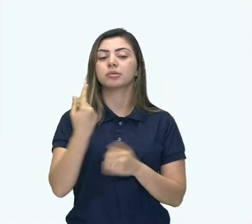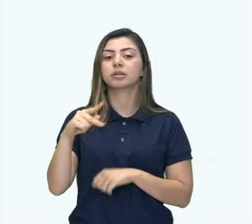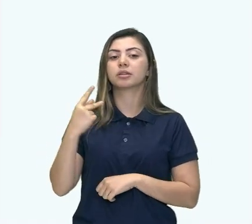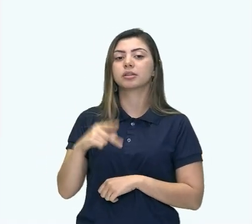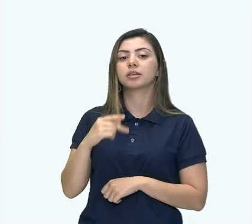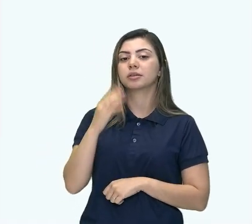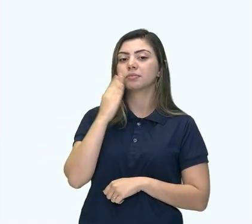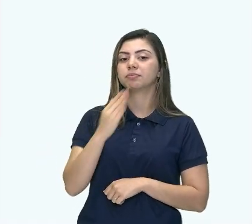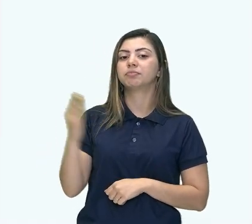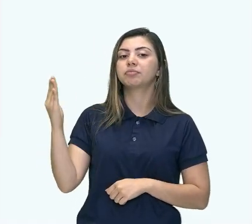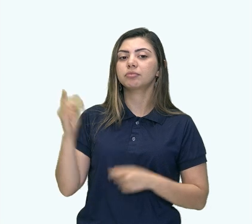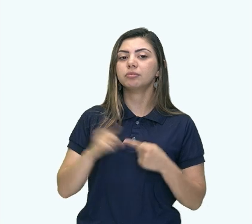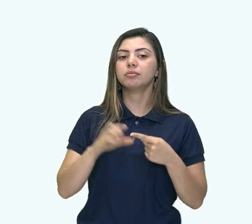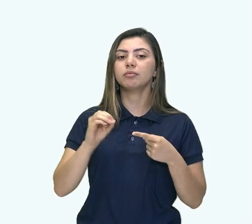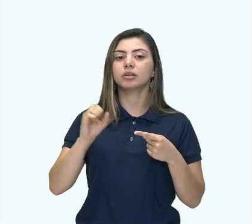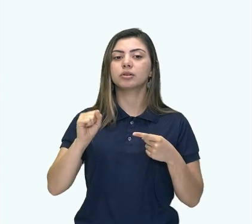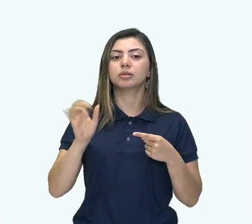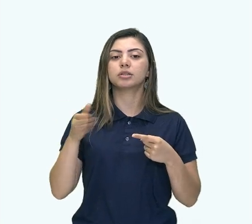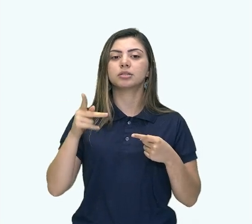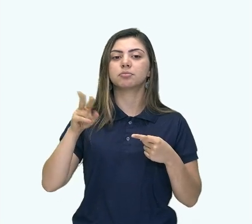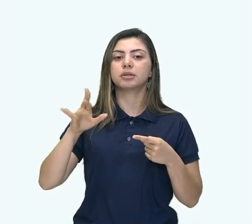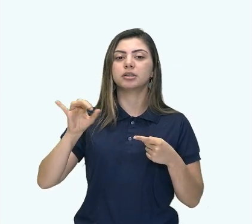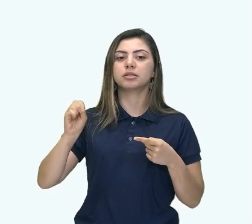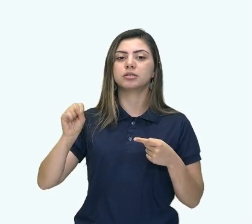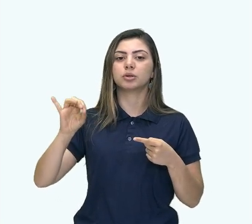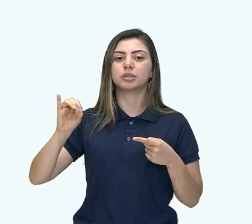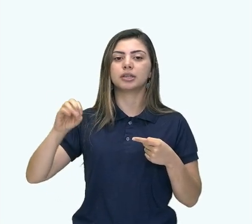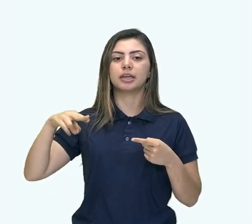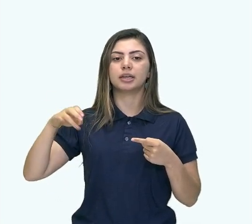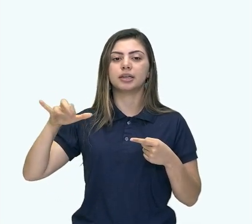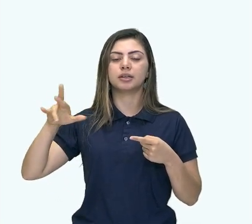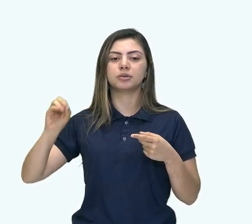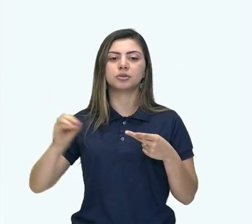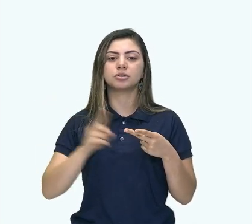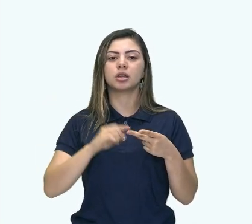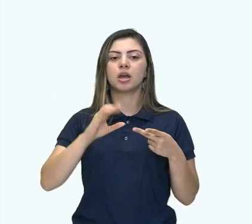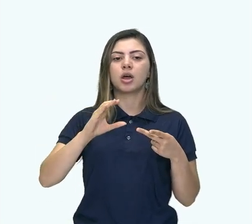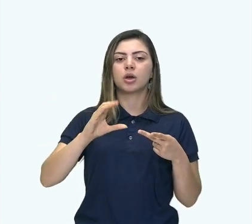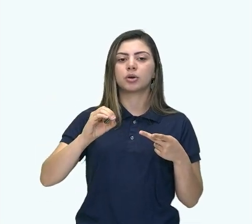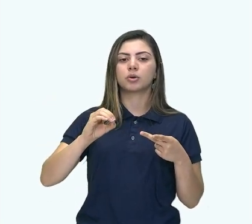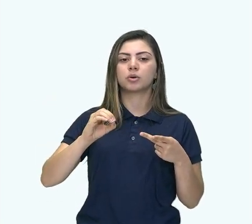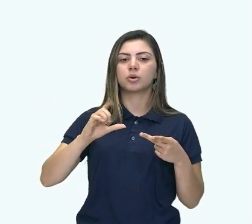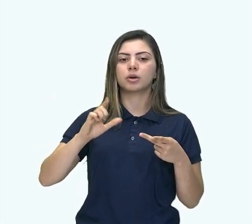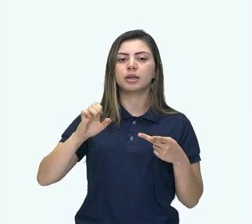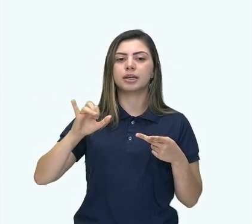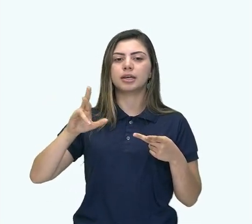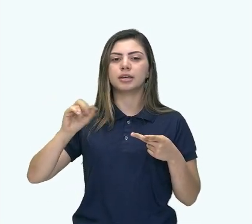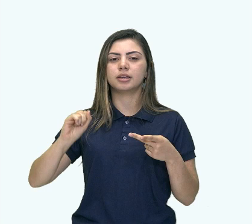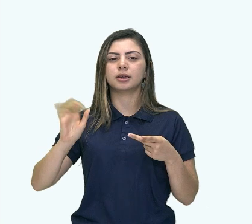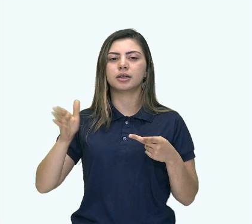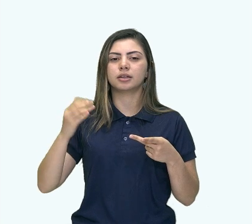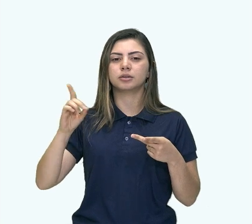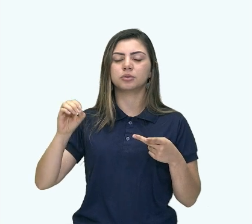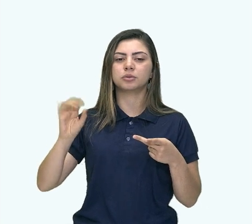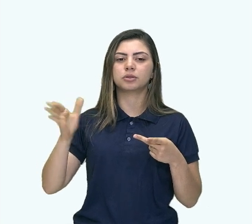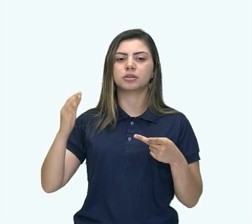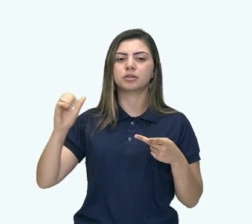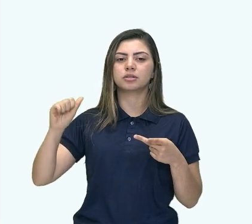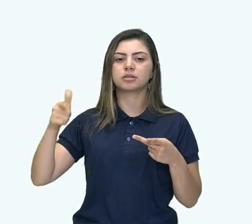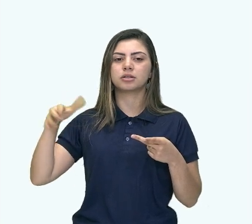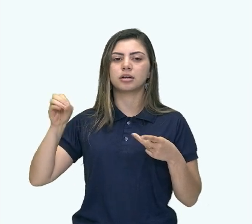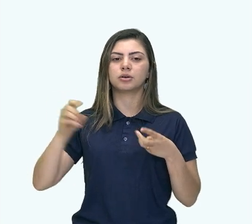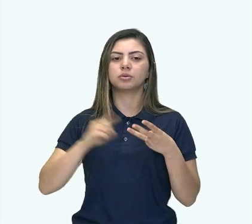Prisioneiros, 63, A Coleira do Cão, percebam que os títulos já trazem alguma coisa, né? Alguma coisa pesada.